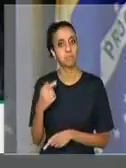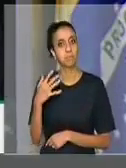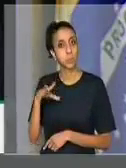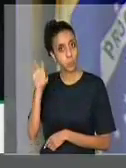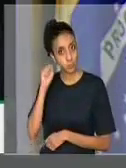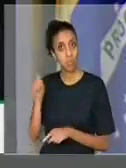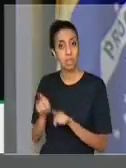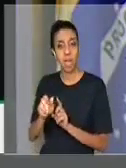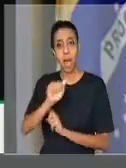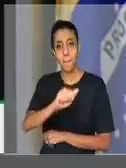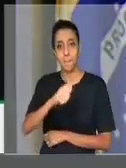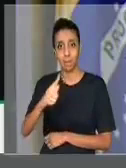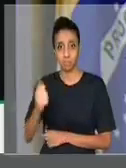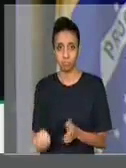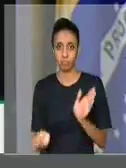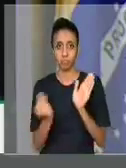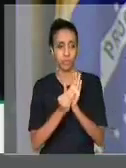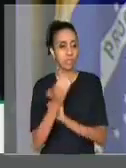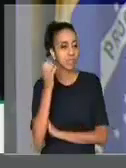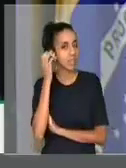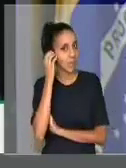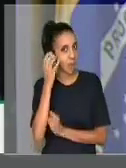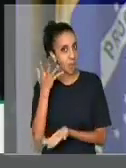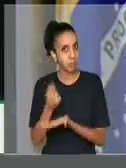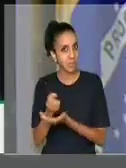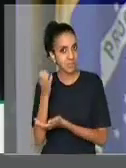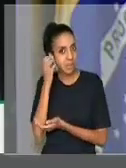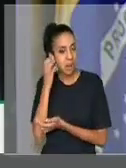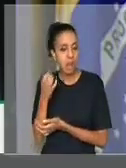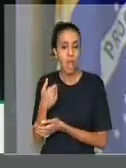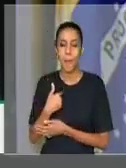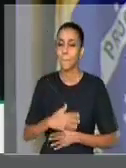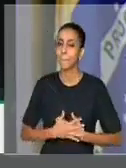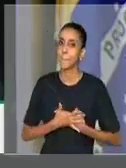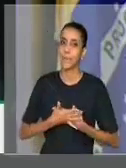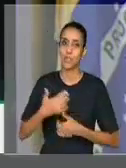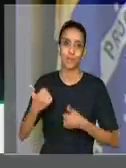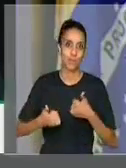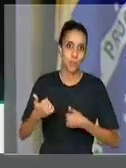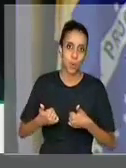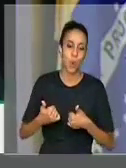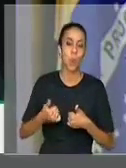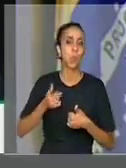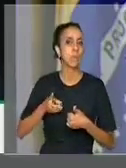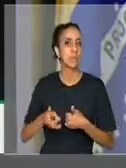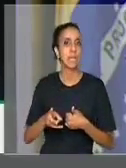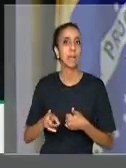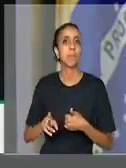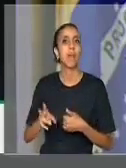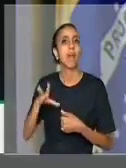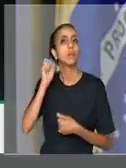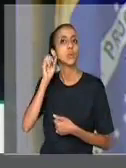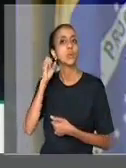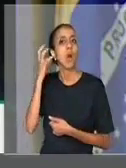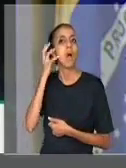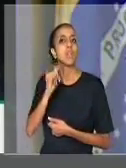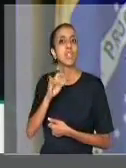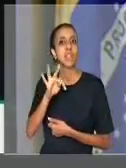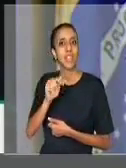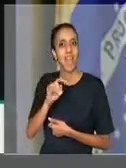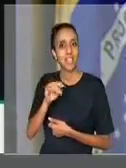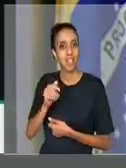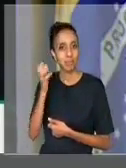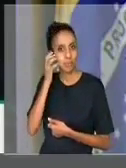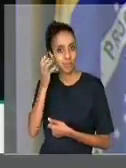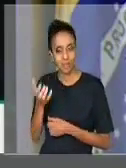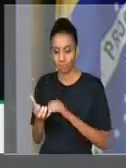aplicativo no meu telefone que sou um apaixonado por futebol ea rádio que o o futebol e rádio e tati aillaud um